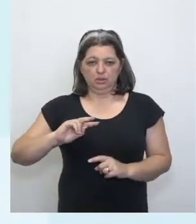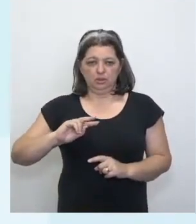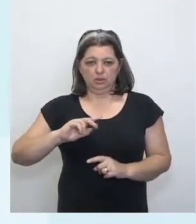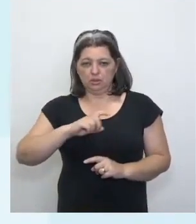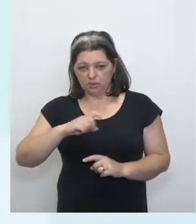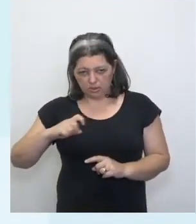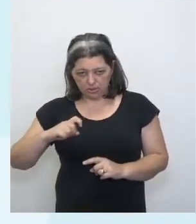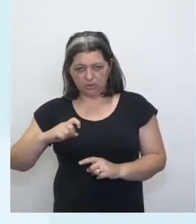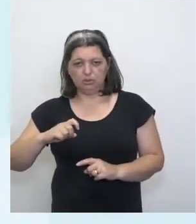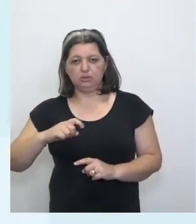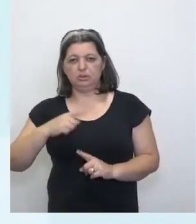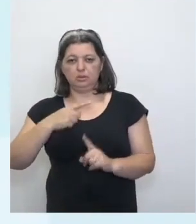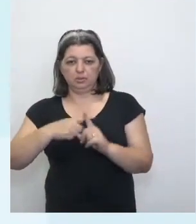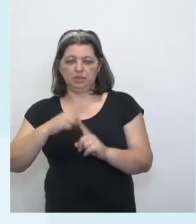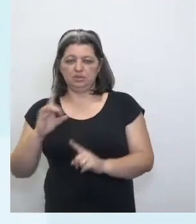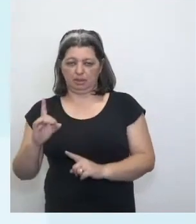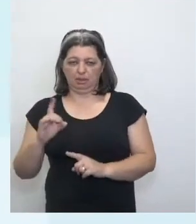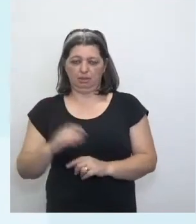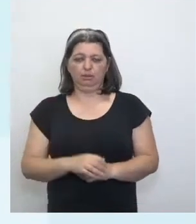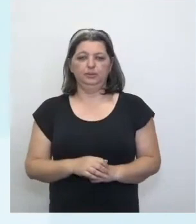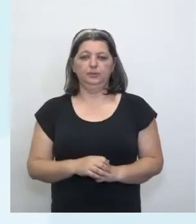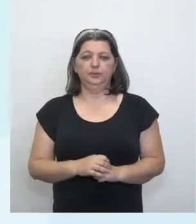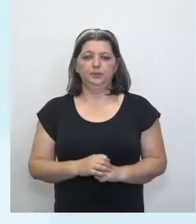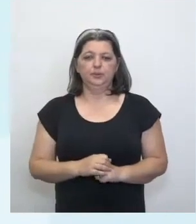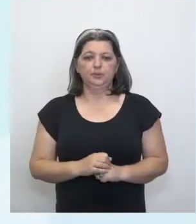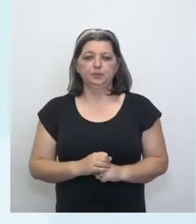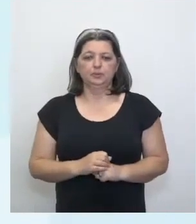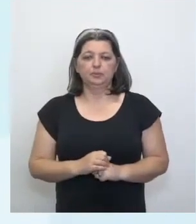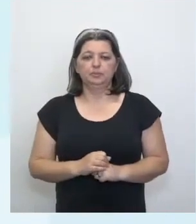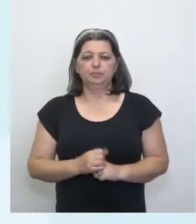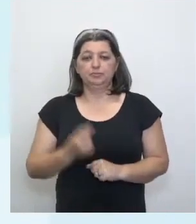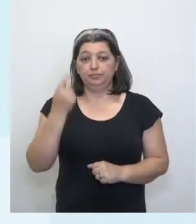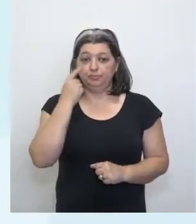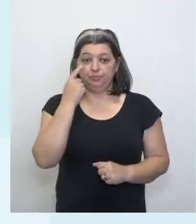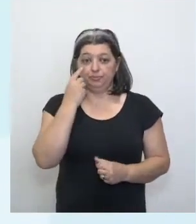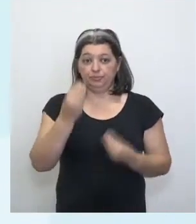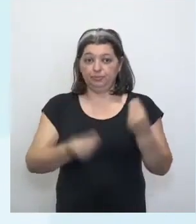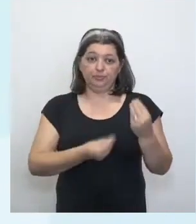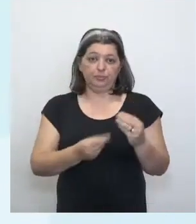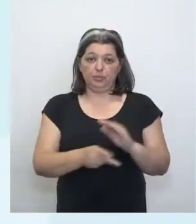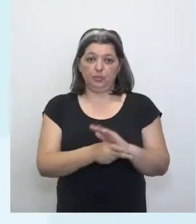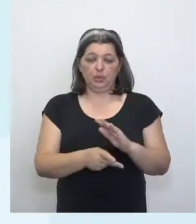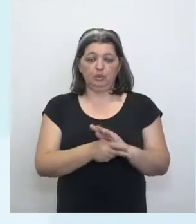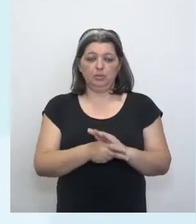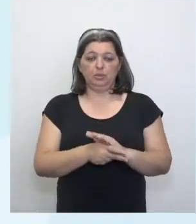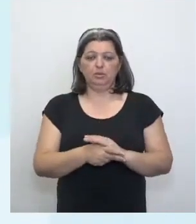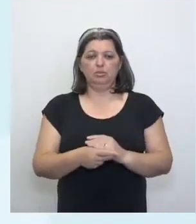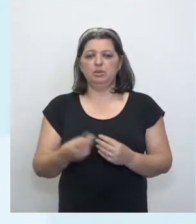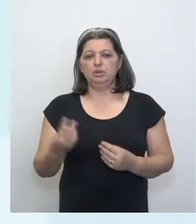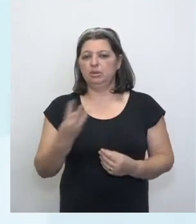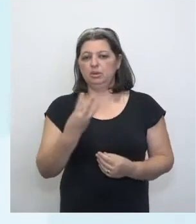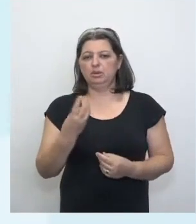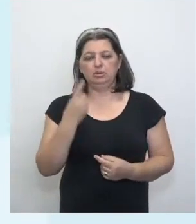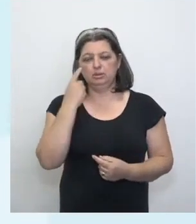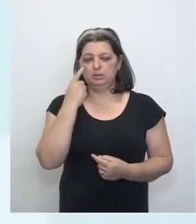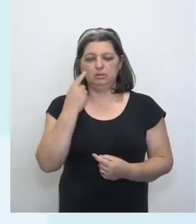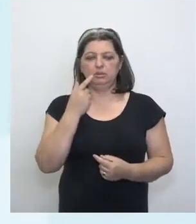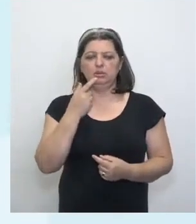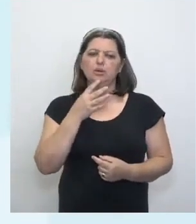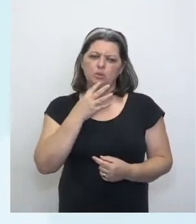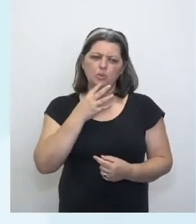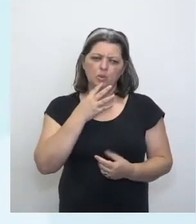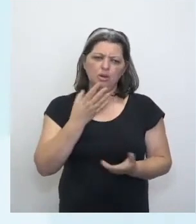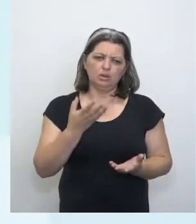você tem esse polinômio, tá? Não é mais equação igual a zero, é um polinômio. Olhou para esse polinômio, ele é grau 3. Eu conheço, por exemplo, uma das suas raízes, o